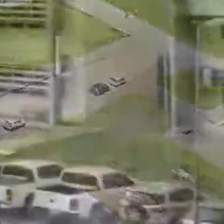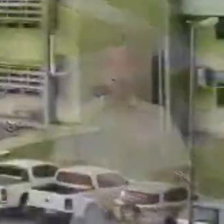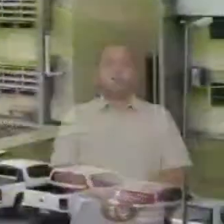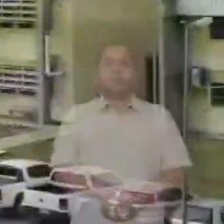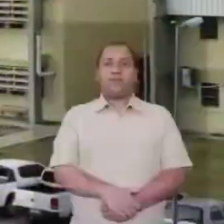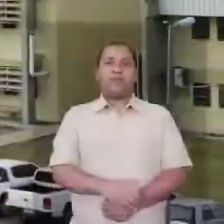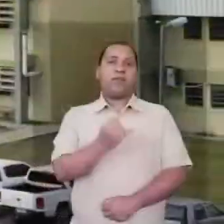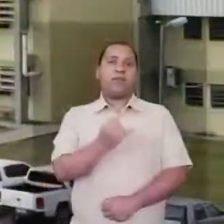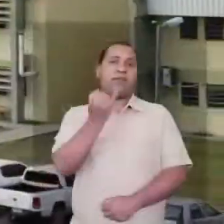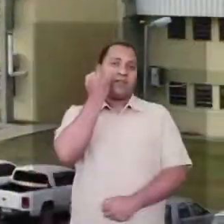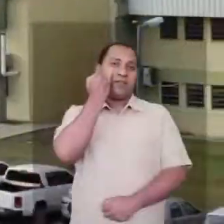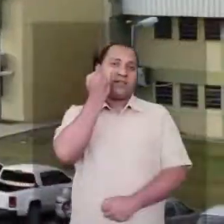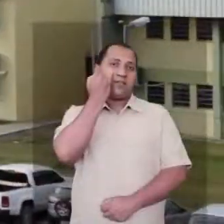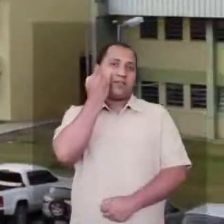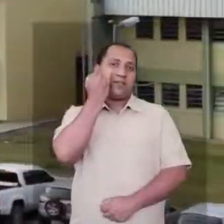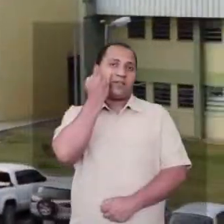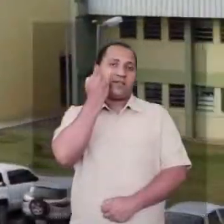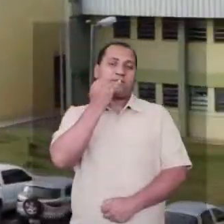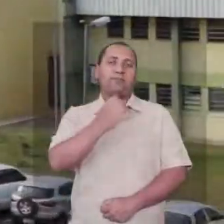Itaqui